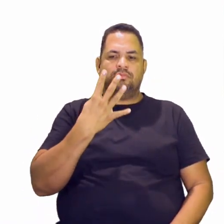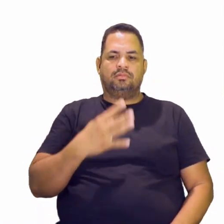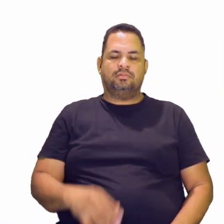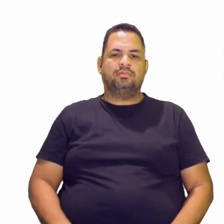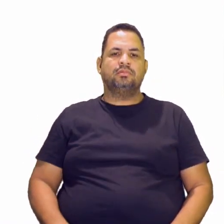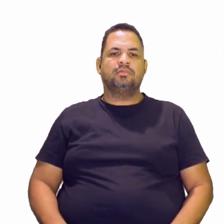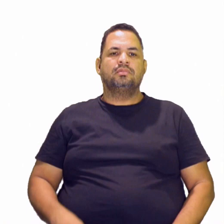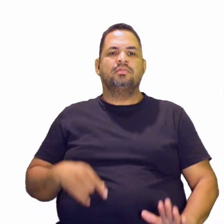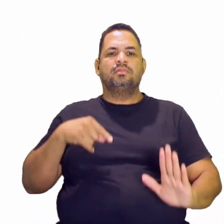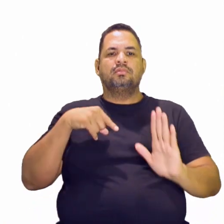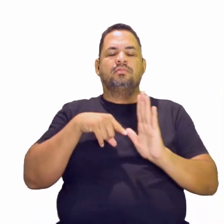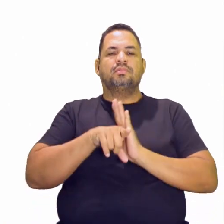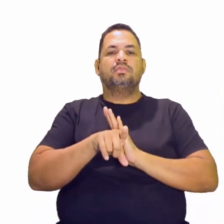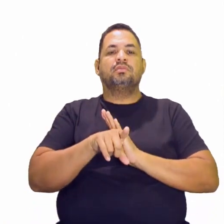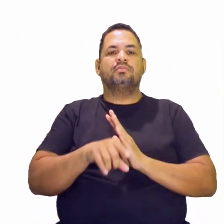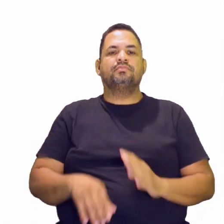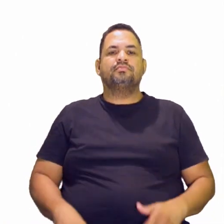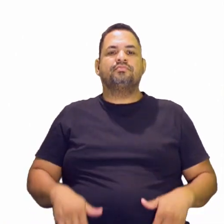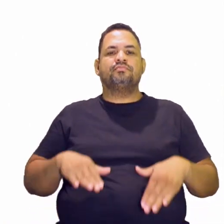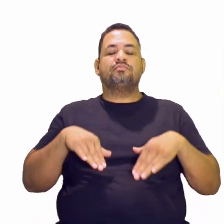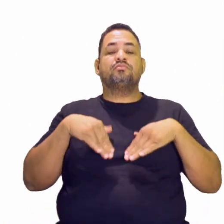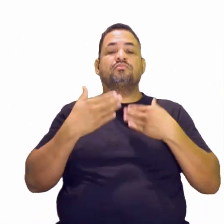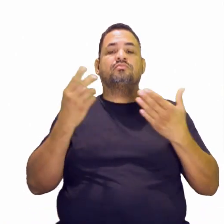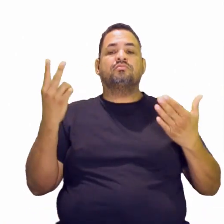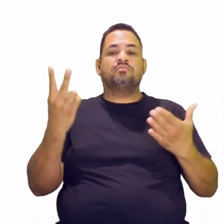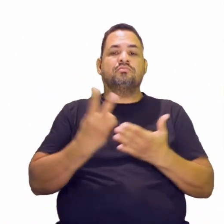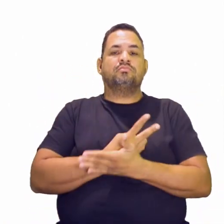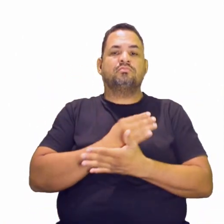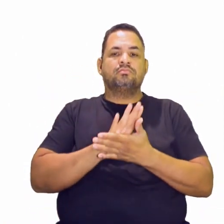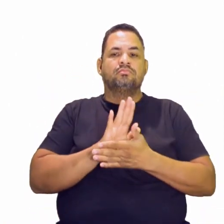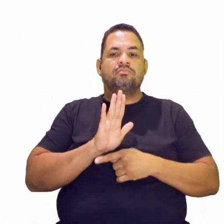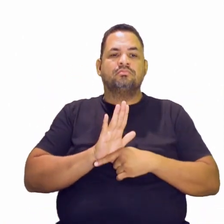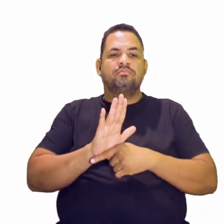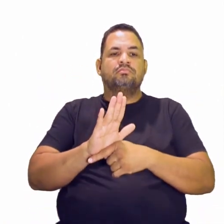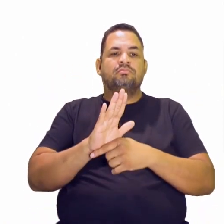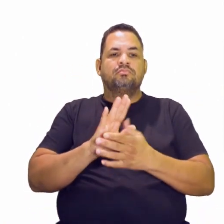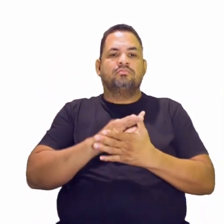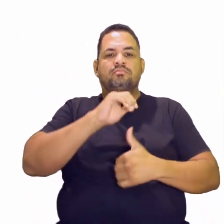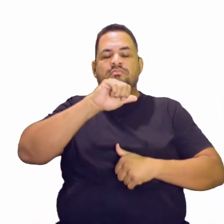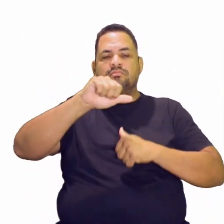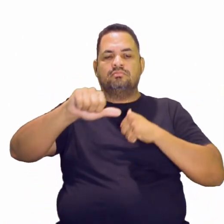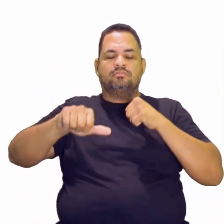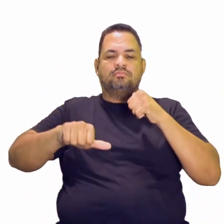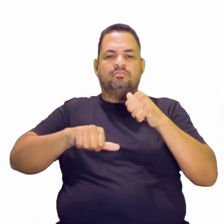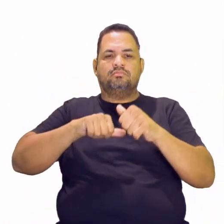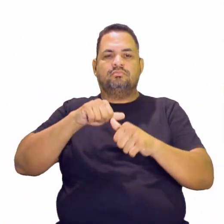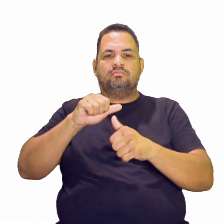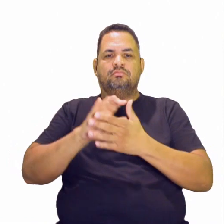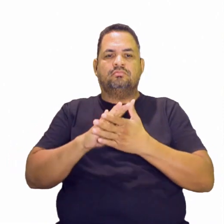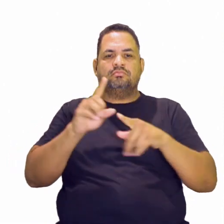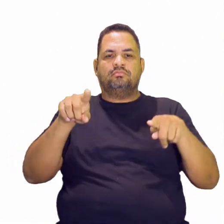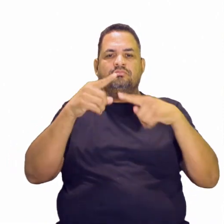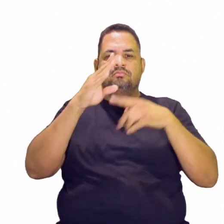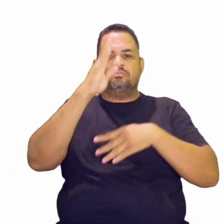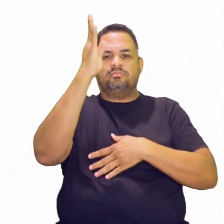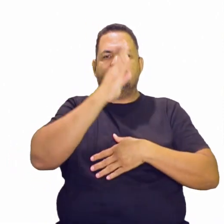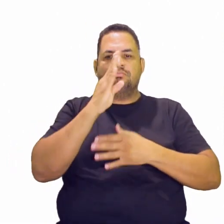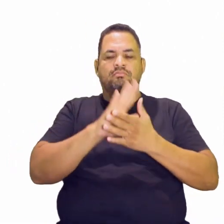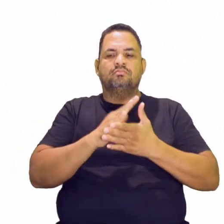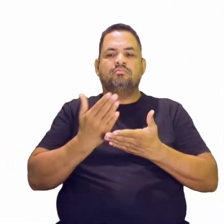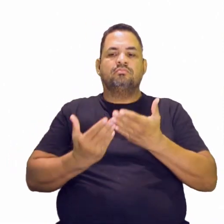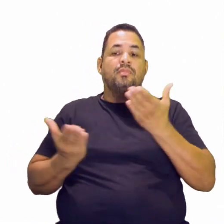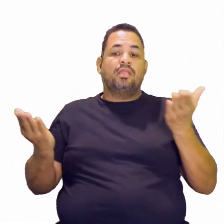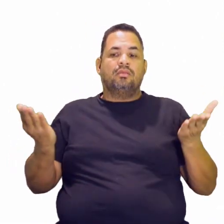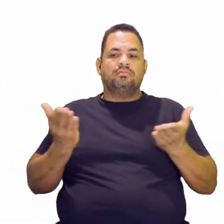Eu faço a pergunta da seguinte forma: quais os fatores que contribuíram para as mudanças na música brasileira